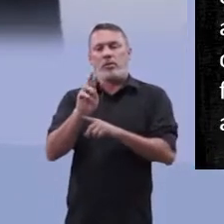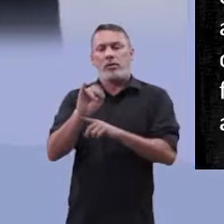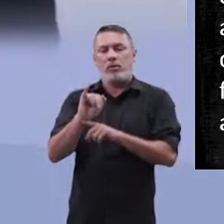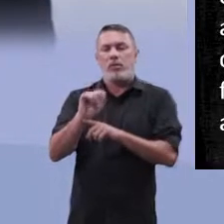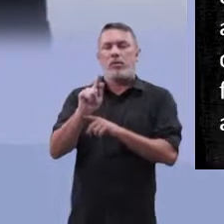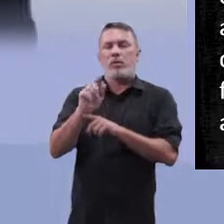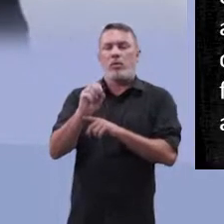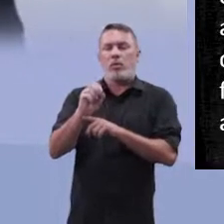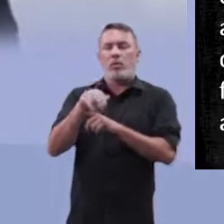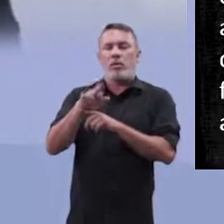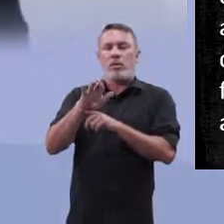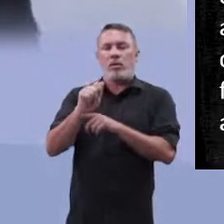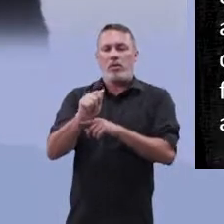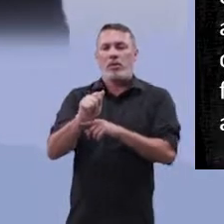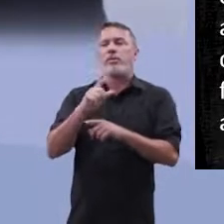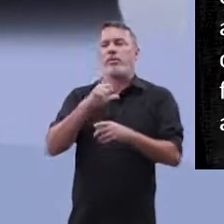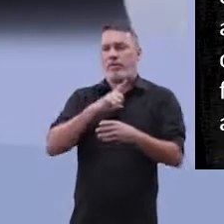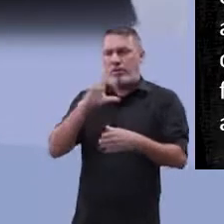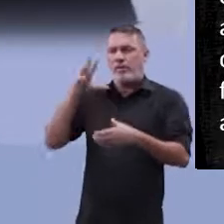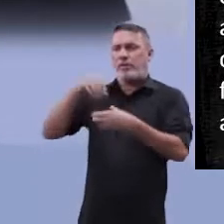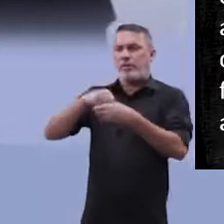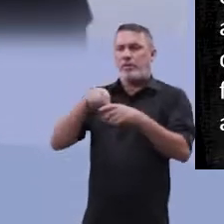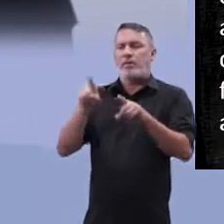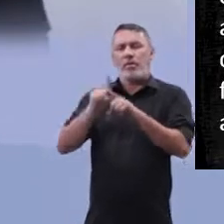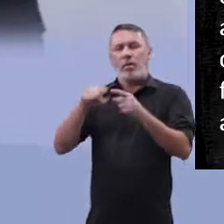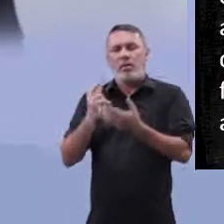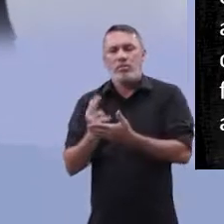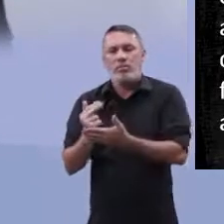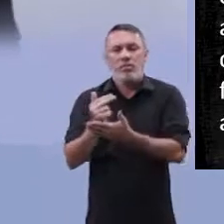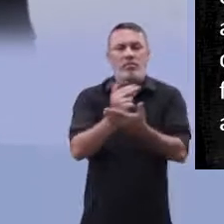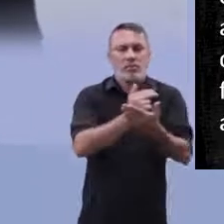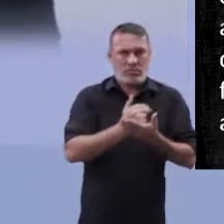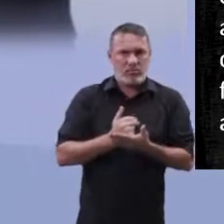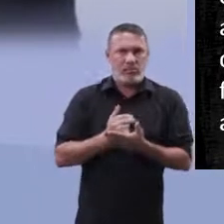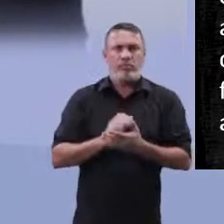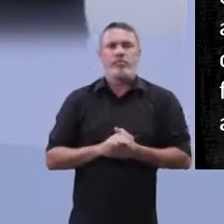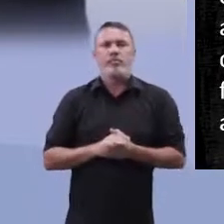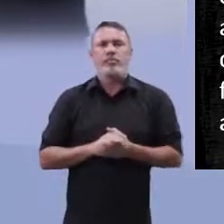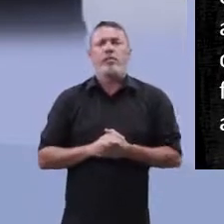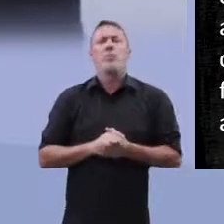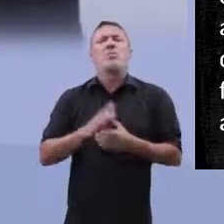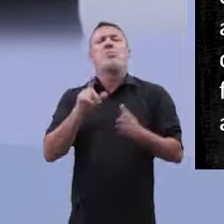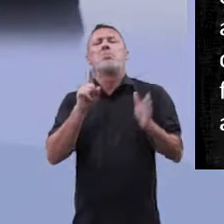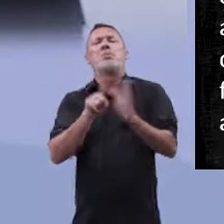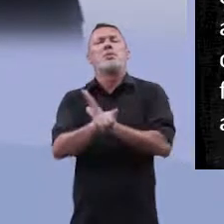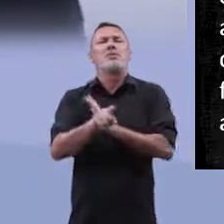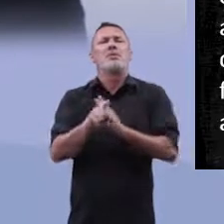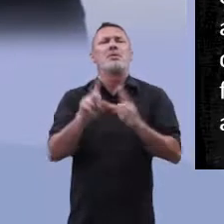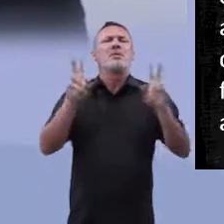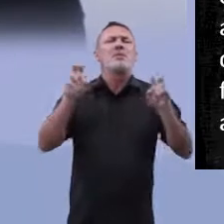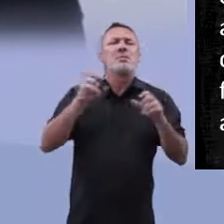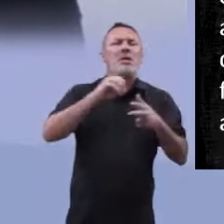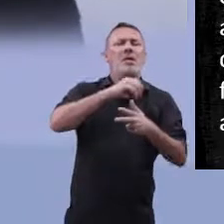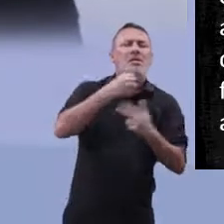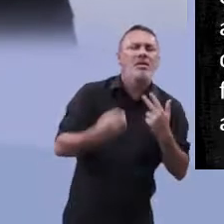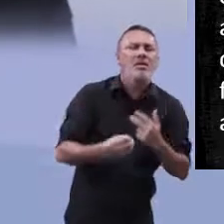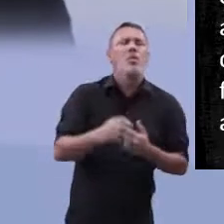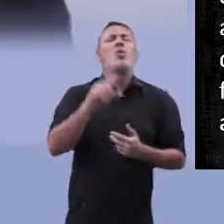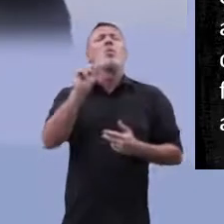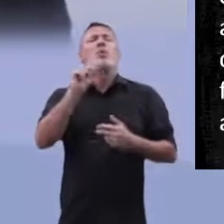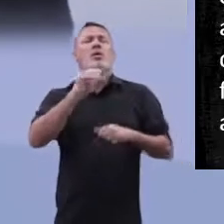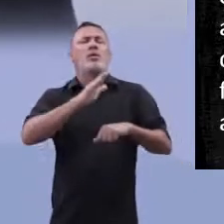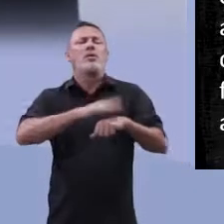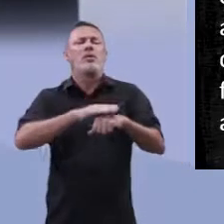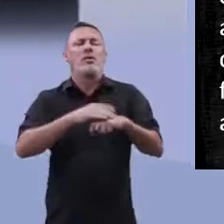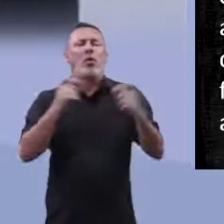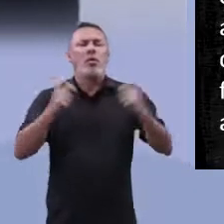de trigonometria. Trigonometria entra aí também na geometria plana e espacial. O que vai cair